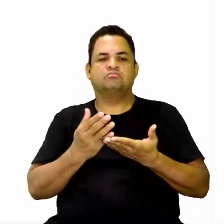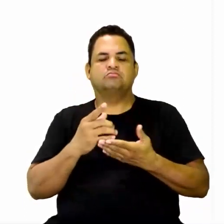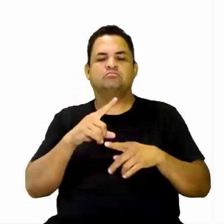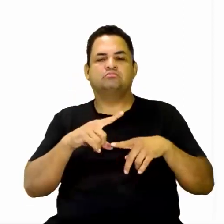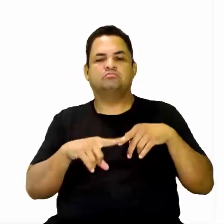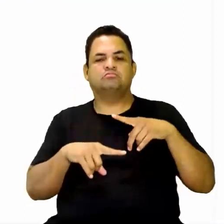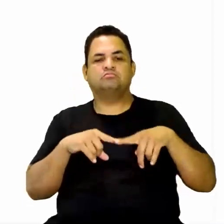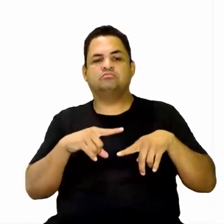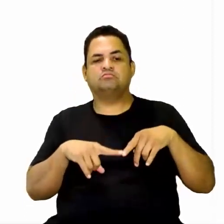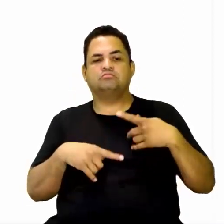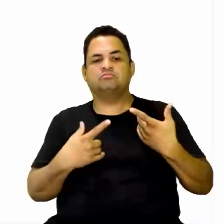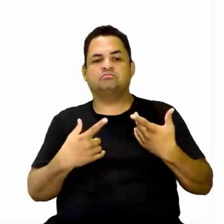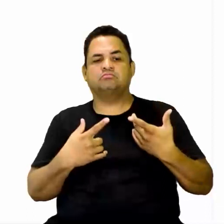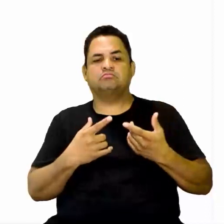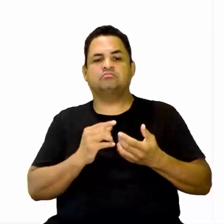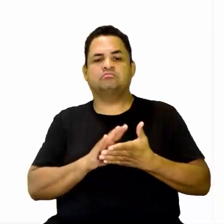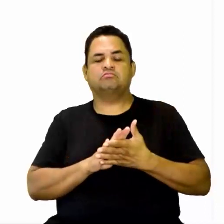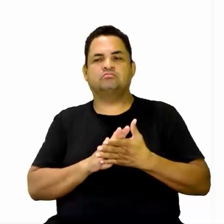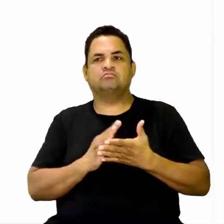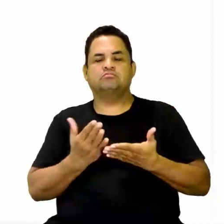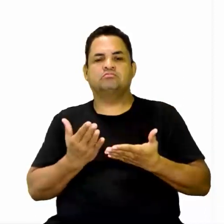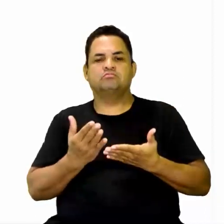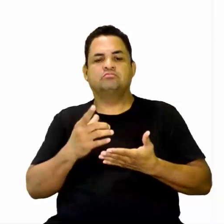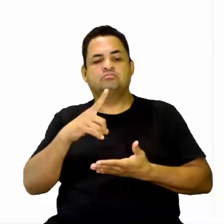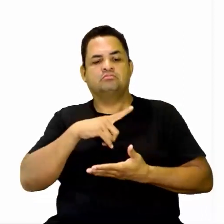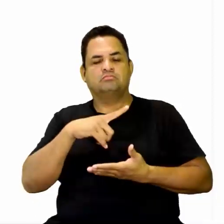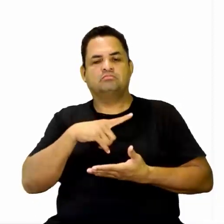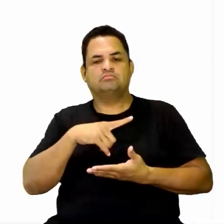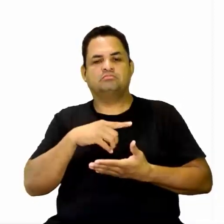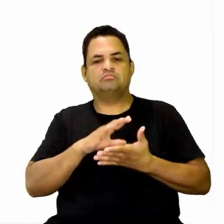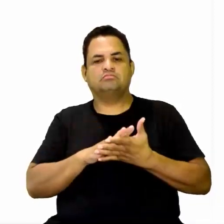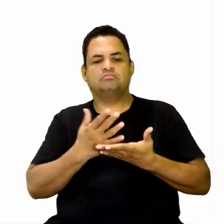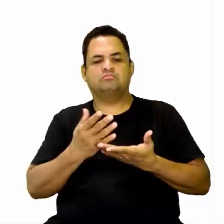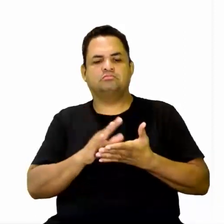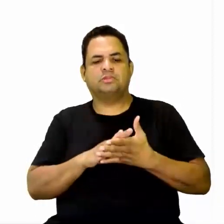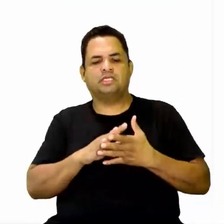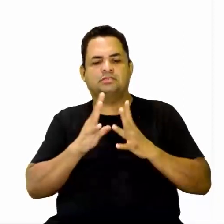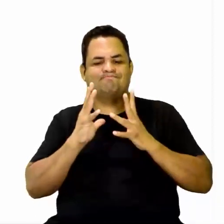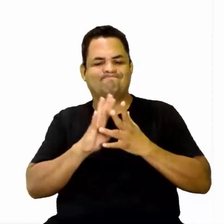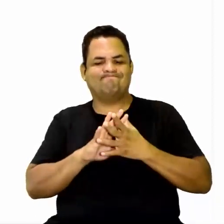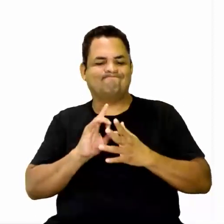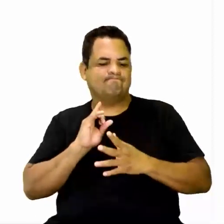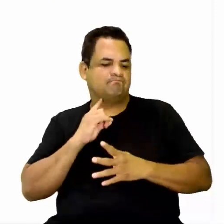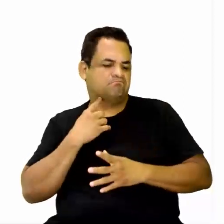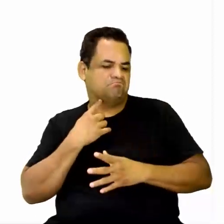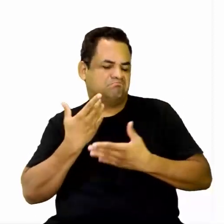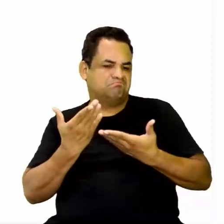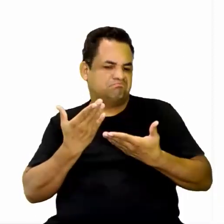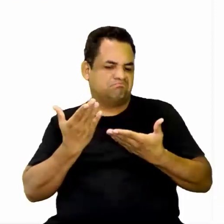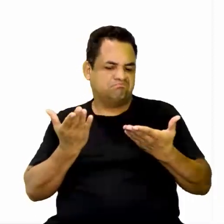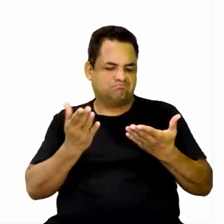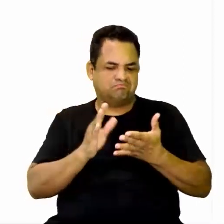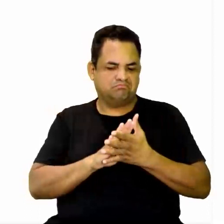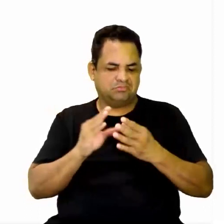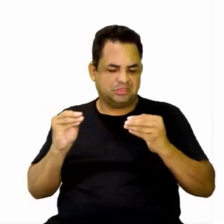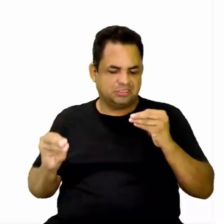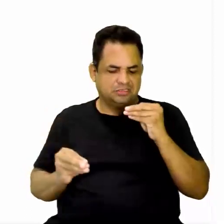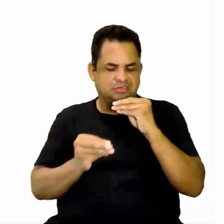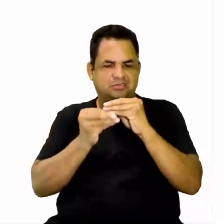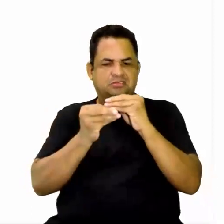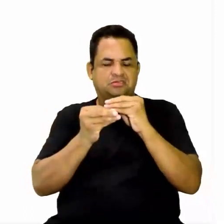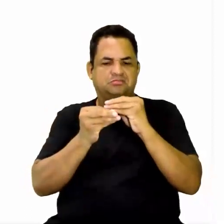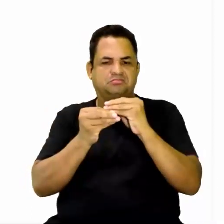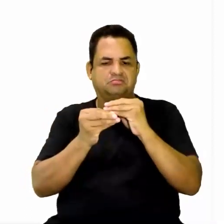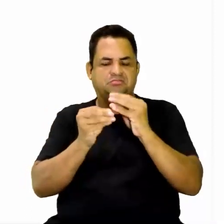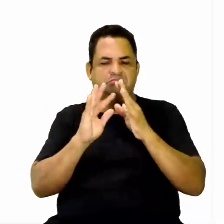dizer, apesar de a matéria existir, ela tem impurezas, né? Ela tem algo que estão agregados e